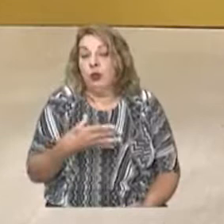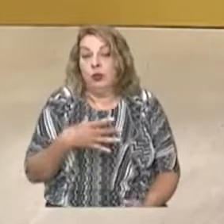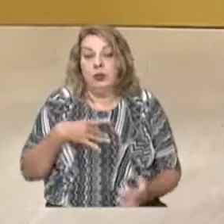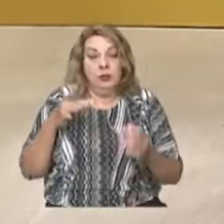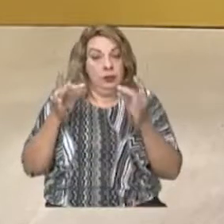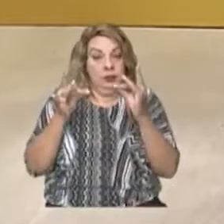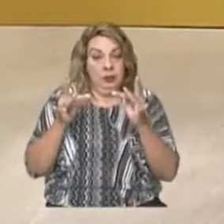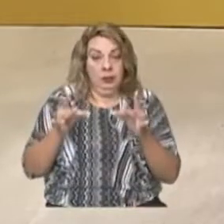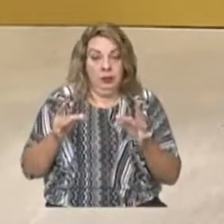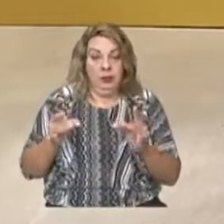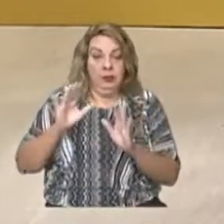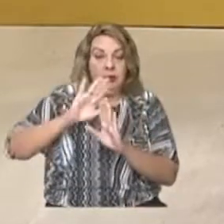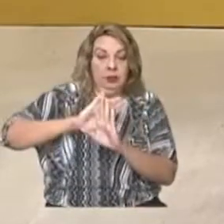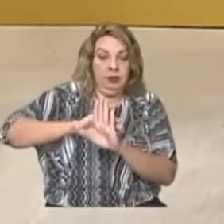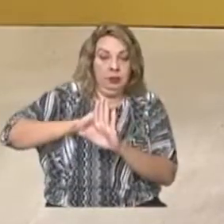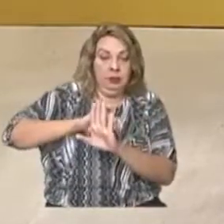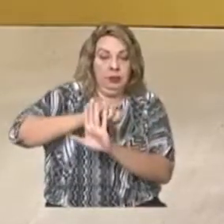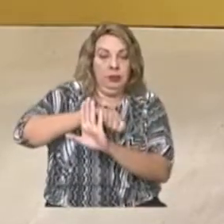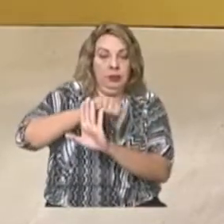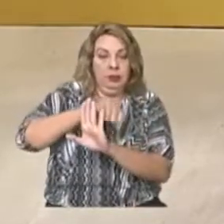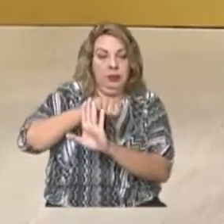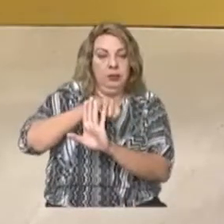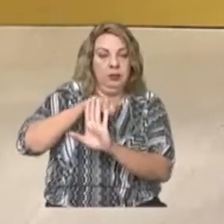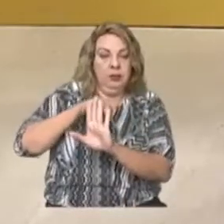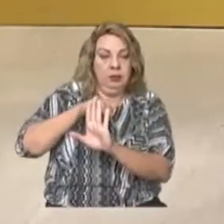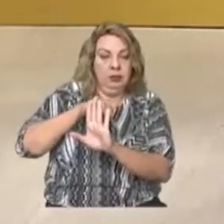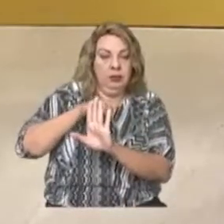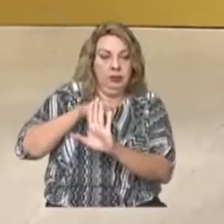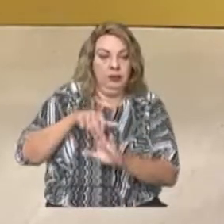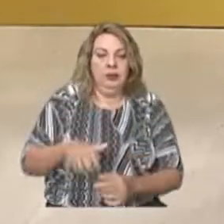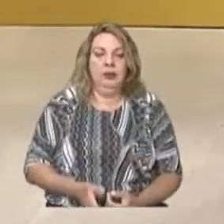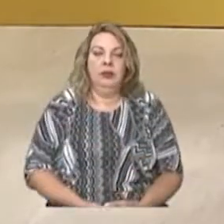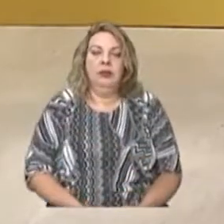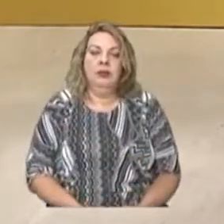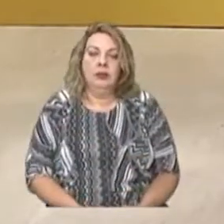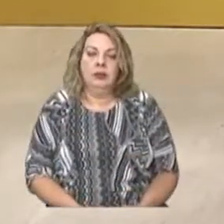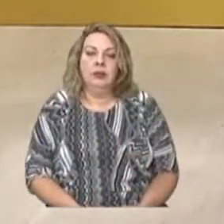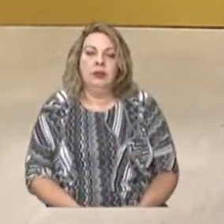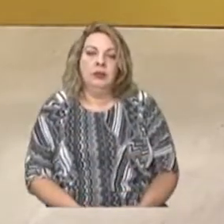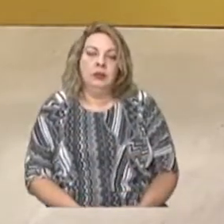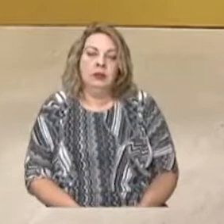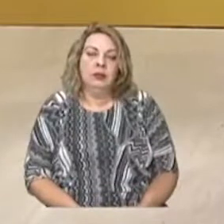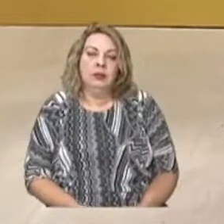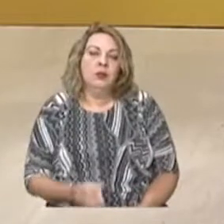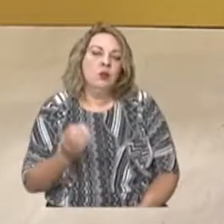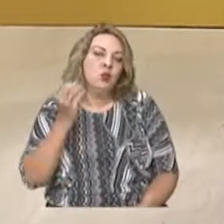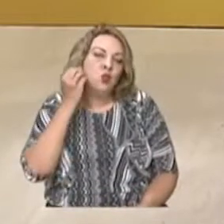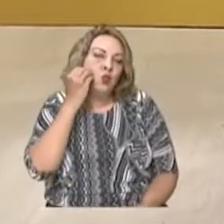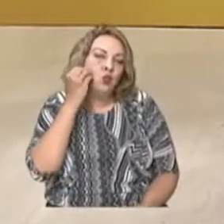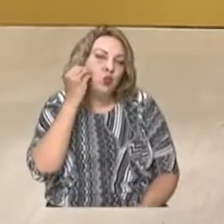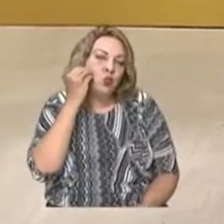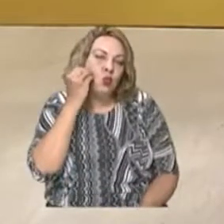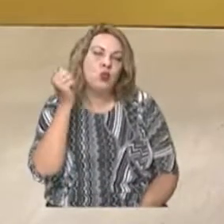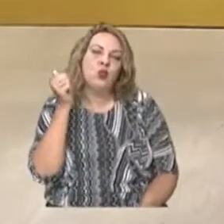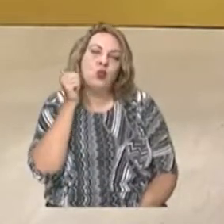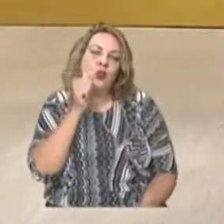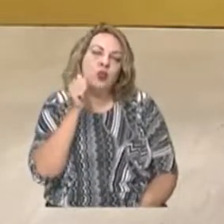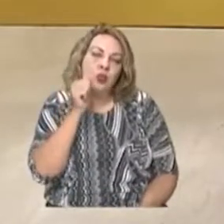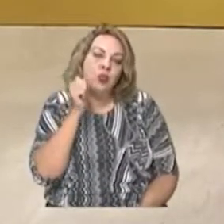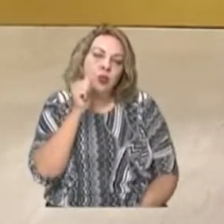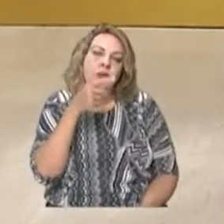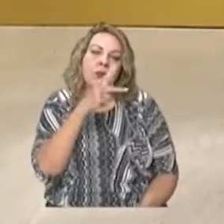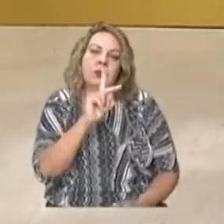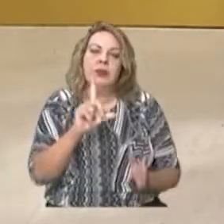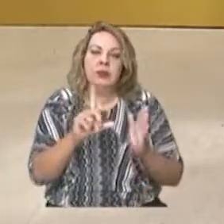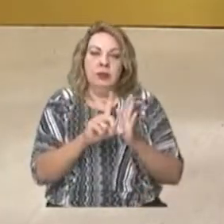nas costas, tá vendo? Amarração. Belíssimo. Achei lindão ele, né? Exuberance Maison, mandar um beijo pras mulheres maravilhosas que